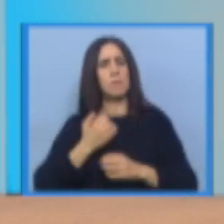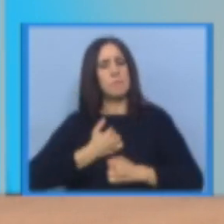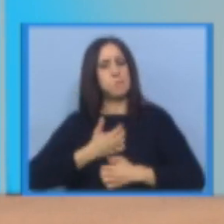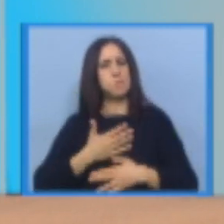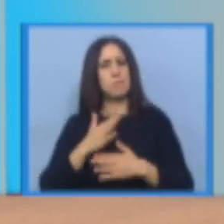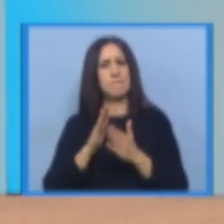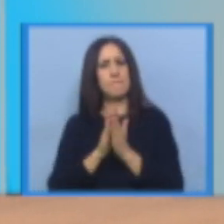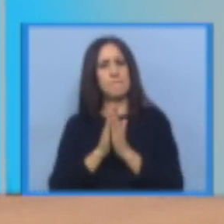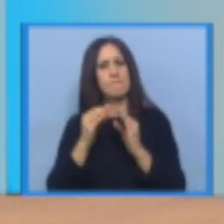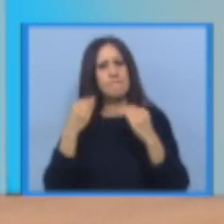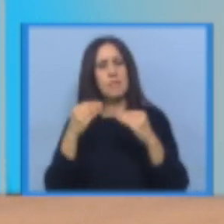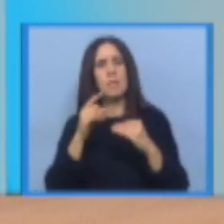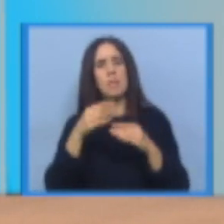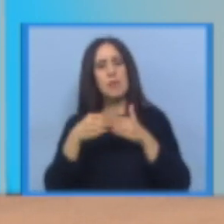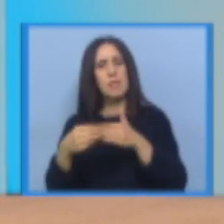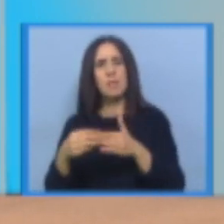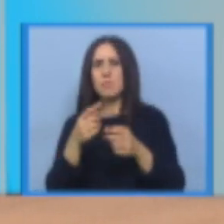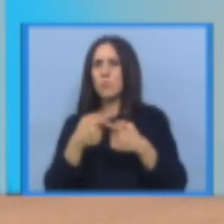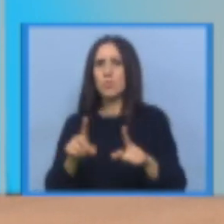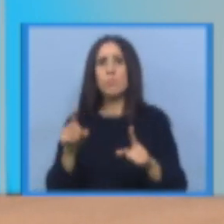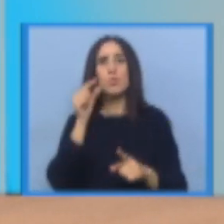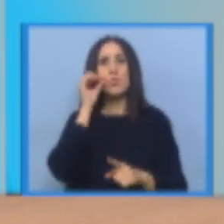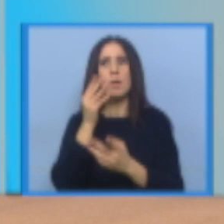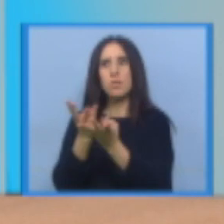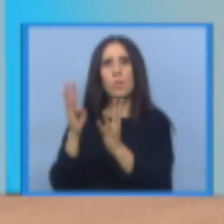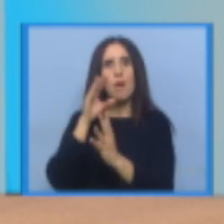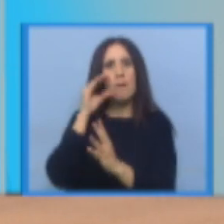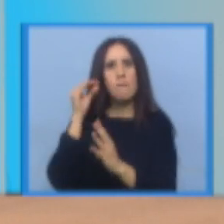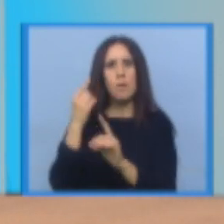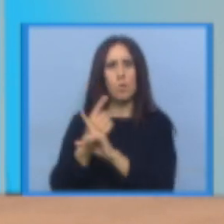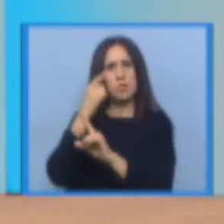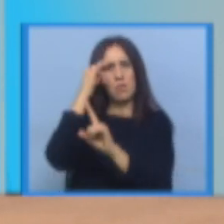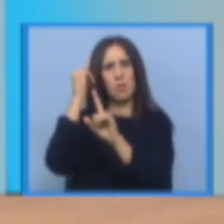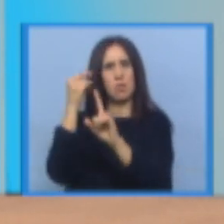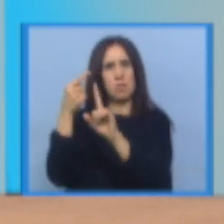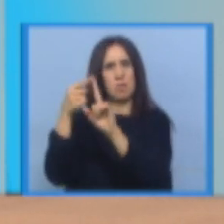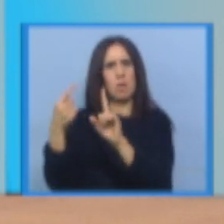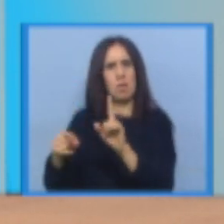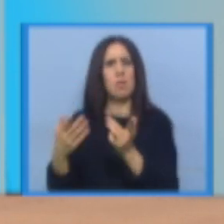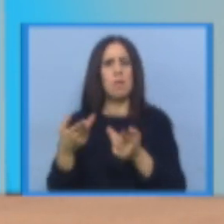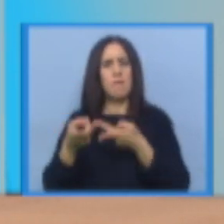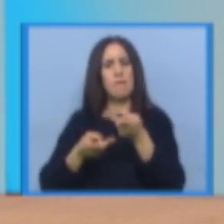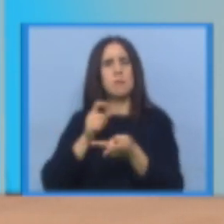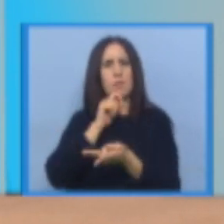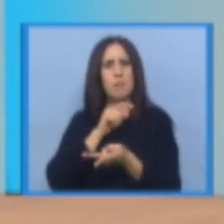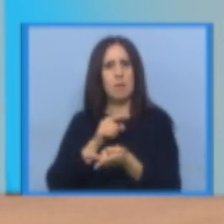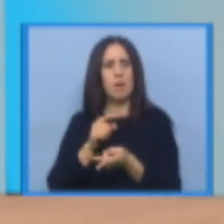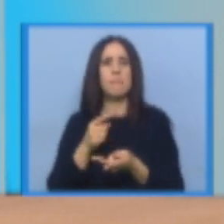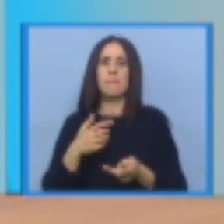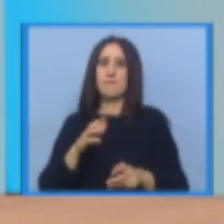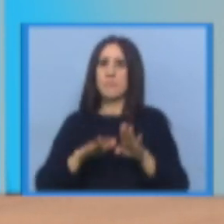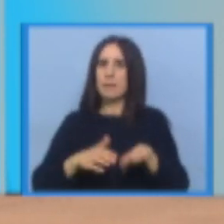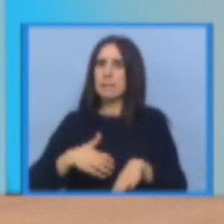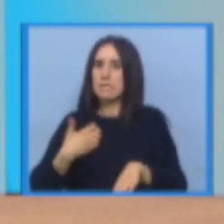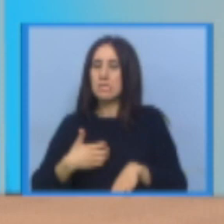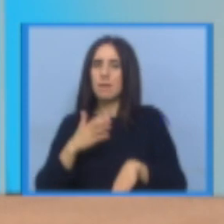das lideranças, uma atitude diferente, porque os pais são adultos, não é? Têm ideias sobre as coisas, têm a capacidade de avaliação e, portanto, às vezes reclamam,